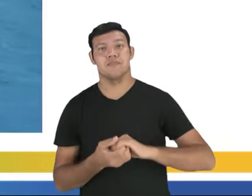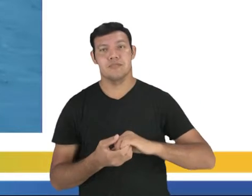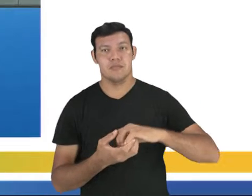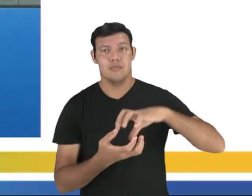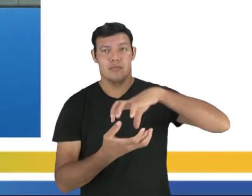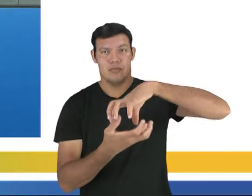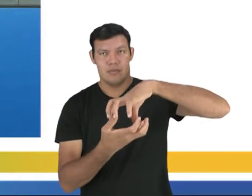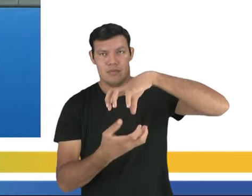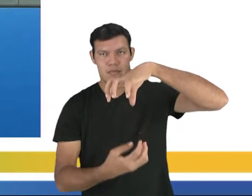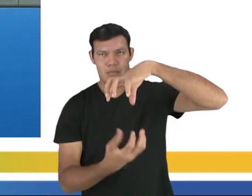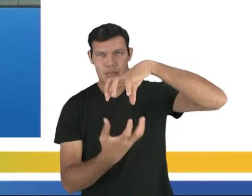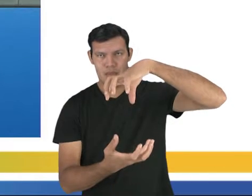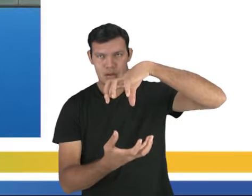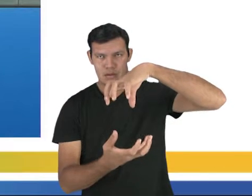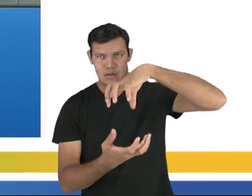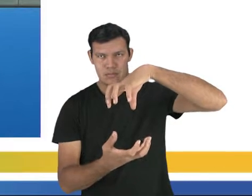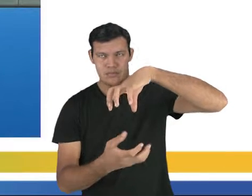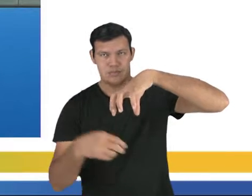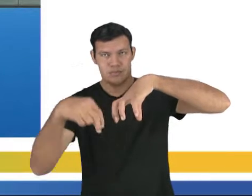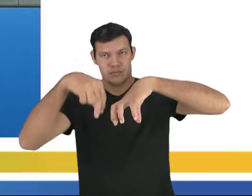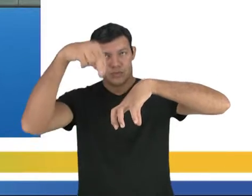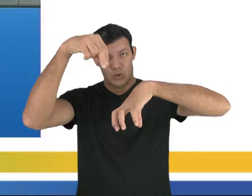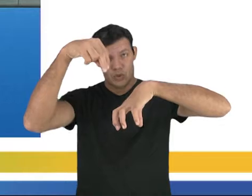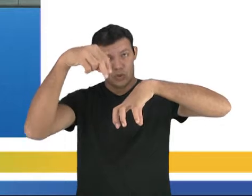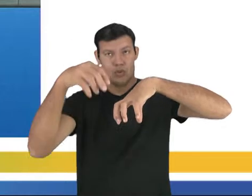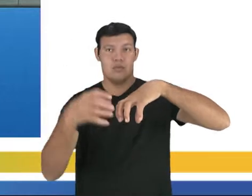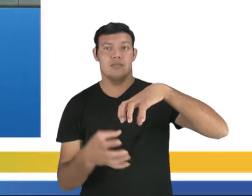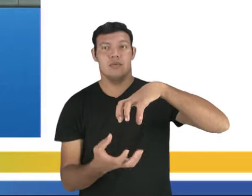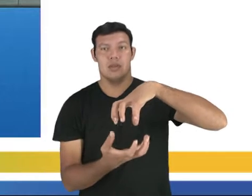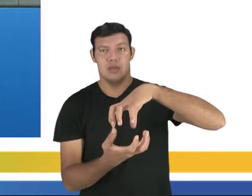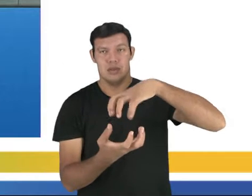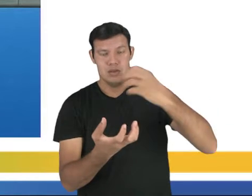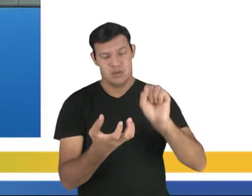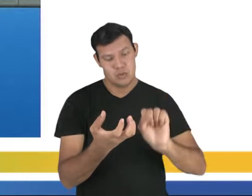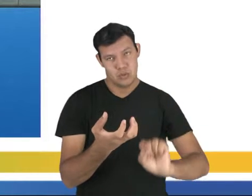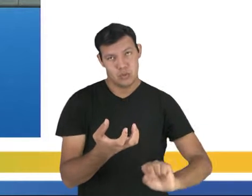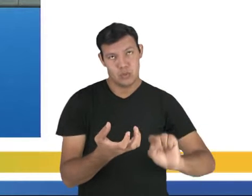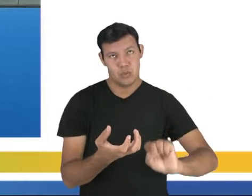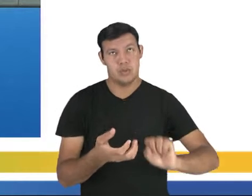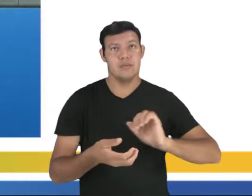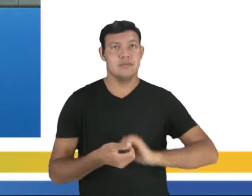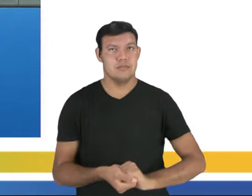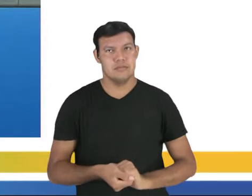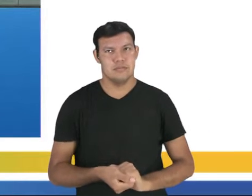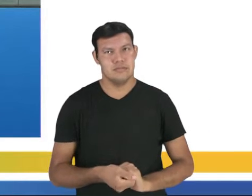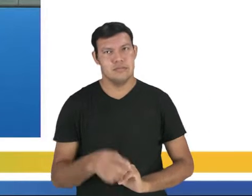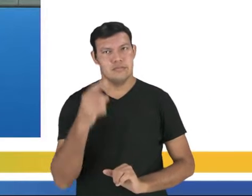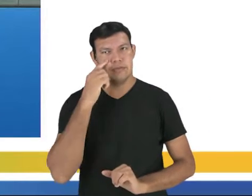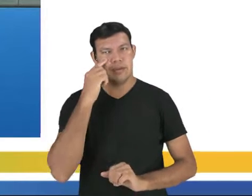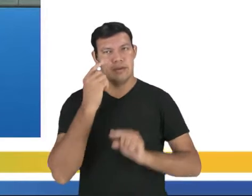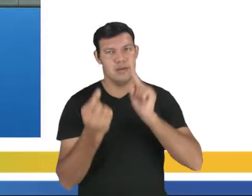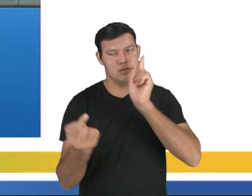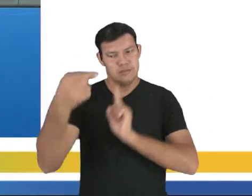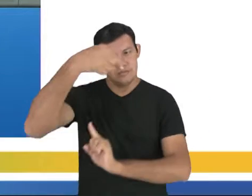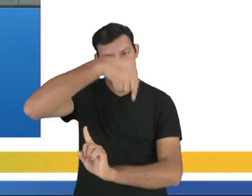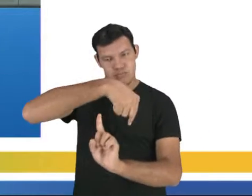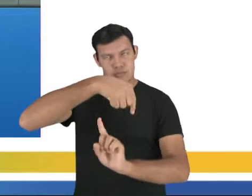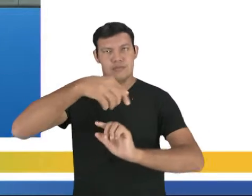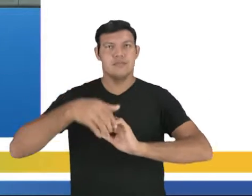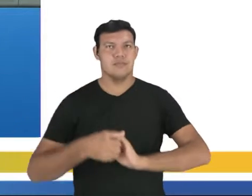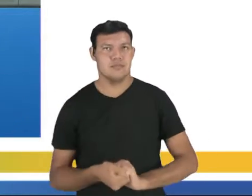cima, bonitinho. E aqui é uma foto do Polo Sul, né? As pessoas, como estão lá embaixo, estão de cabeça para baixo,